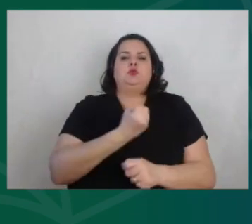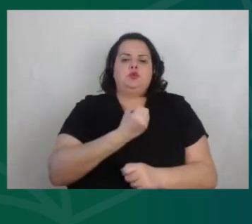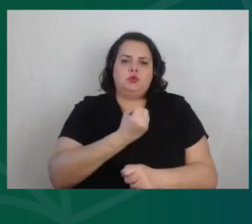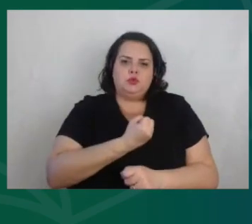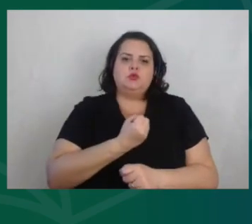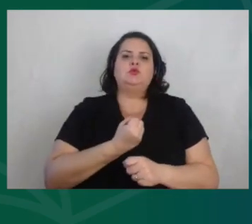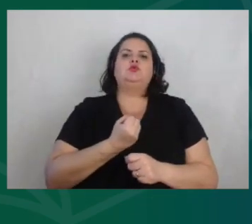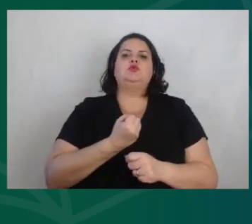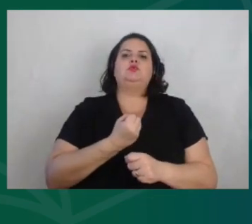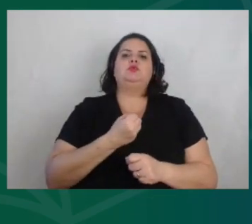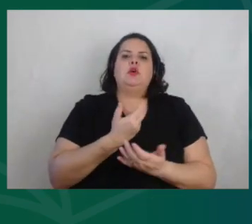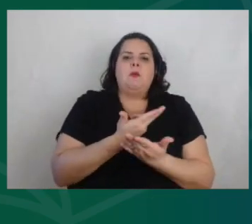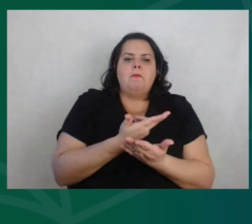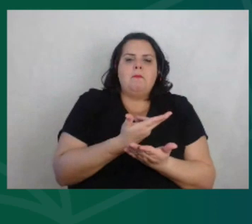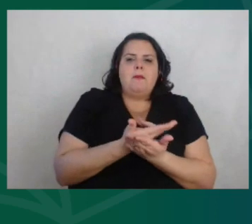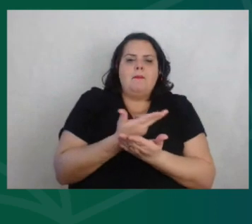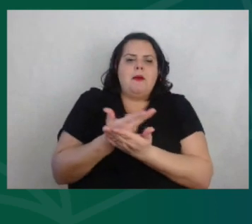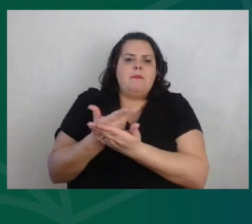Próximo.